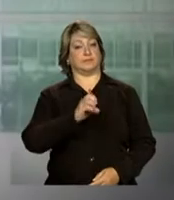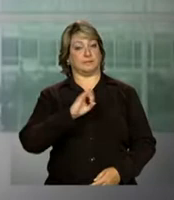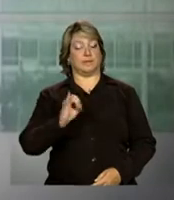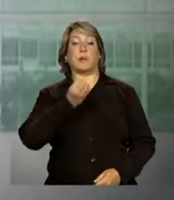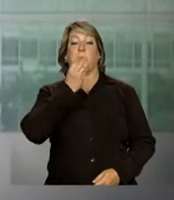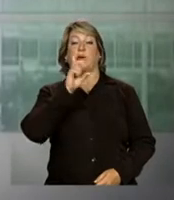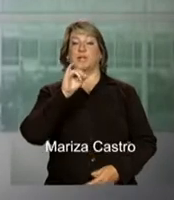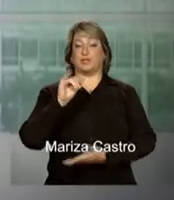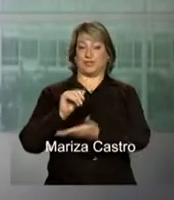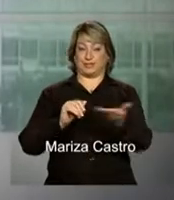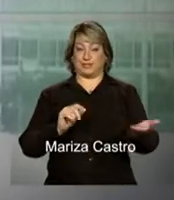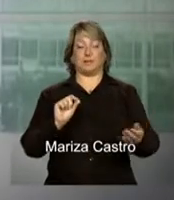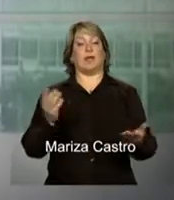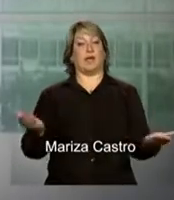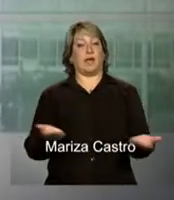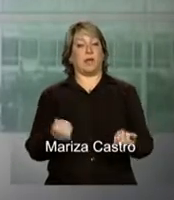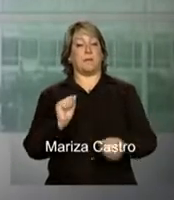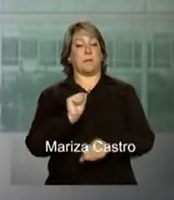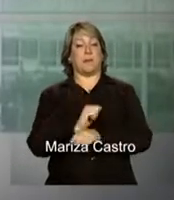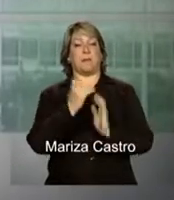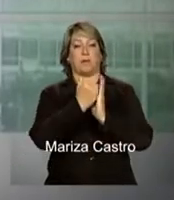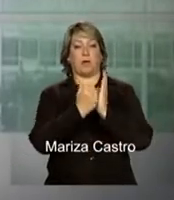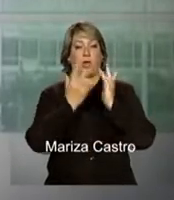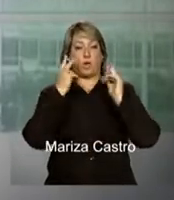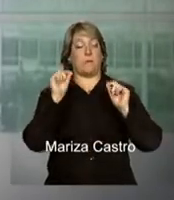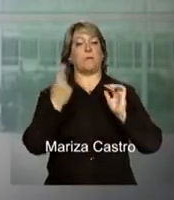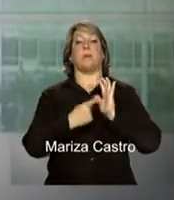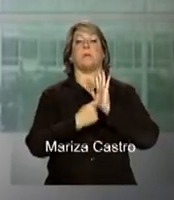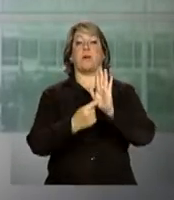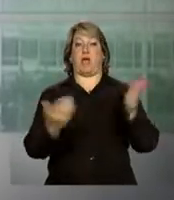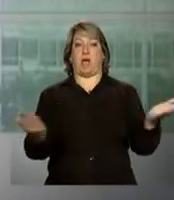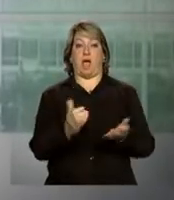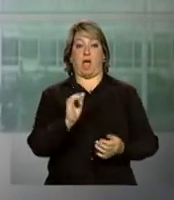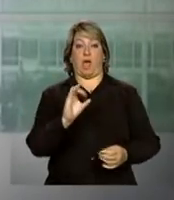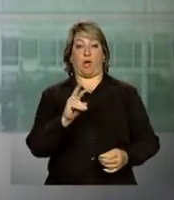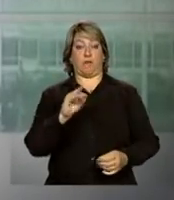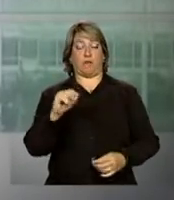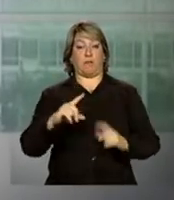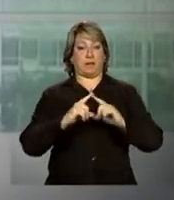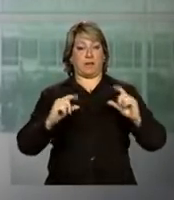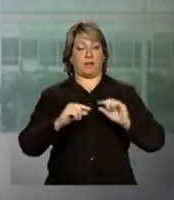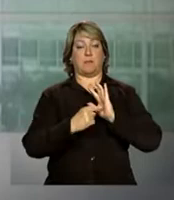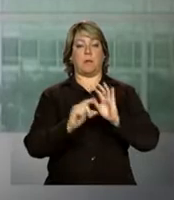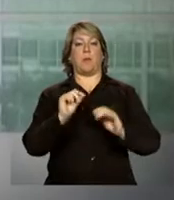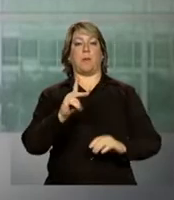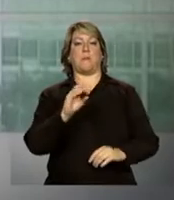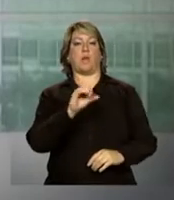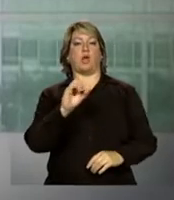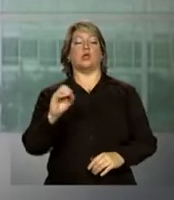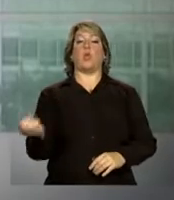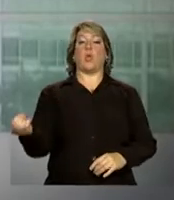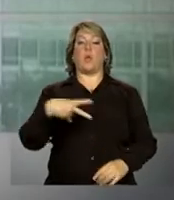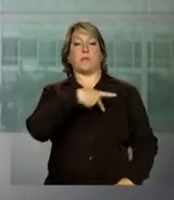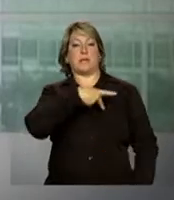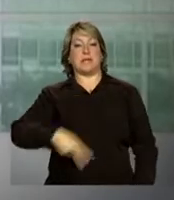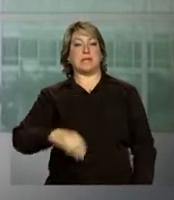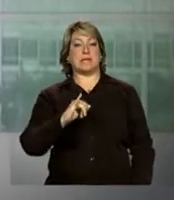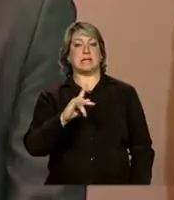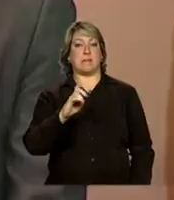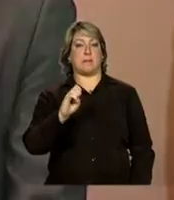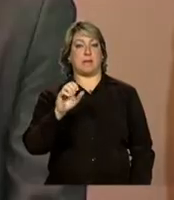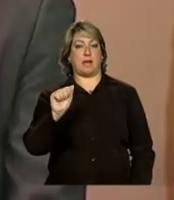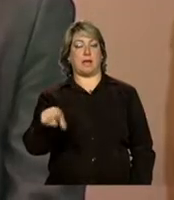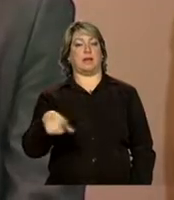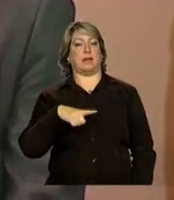Olá, bom dia. Interrompemos a programação para transmitir ao vivo de Brasília a posse do novo presidente do IPEA, o